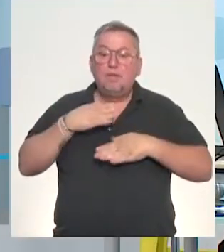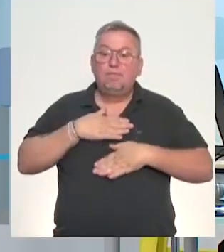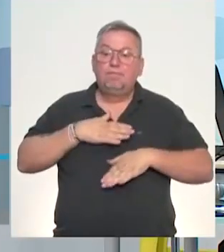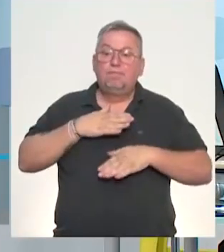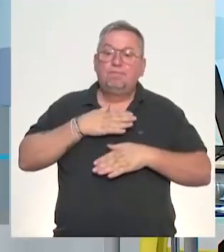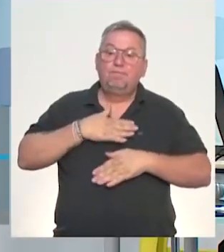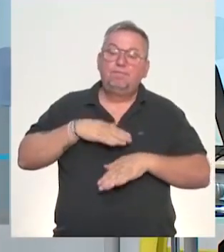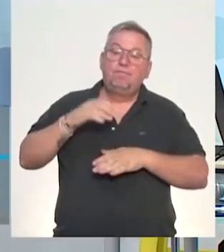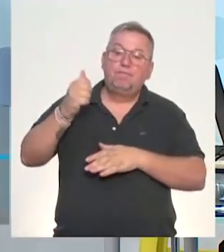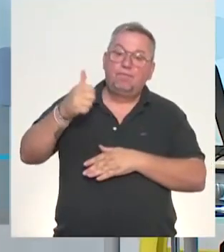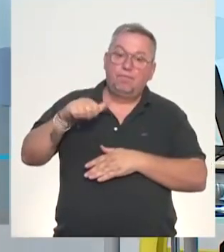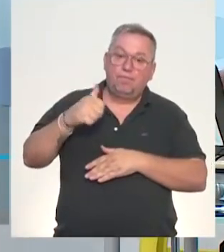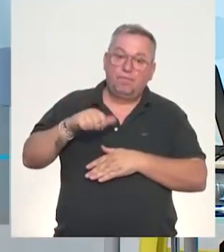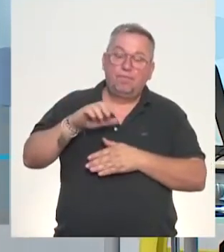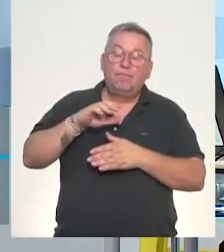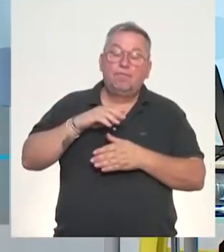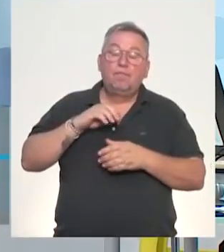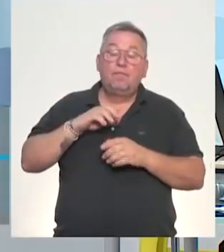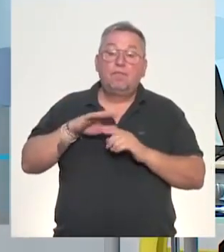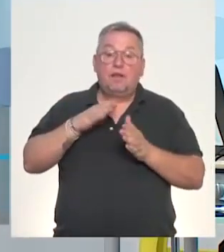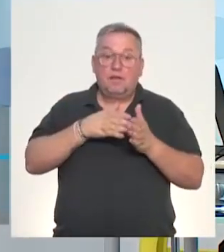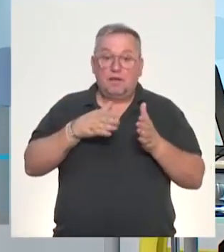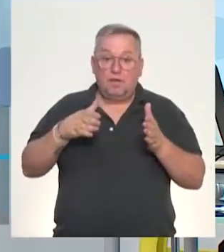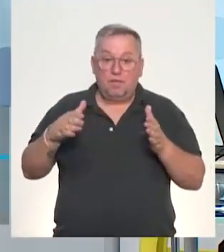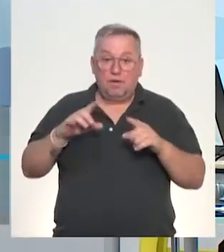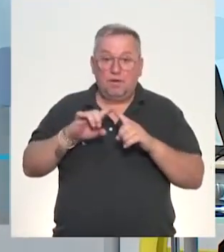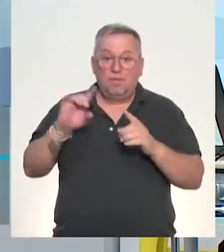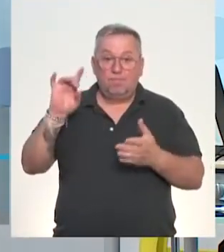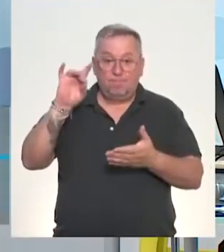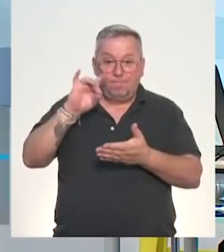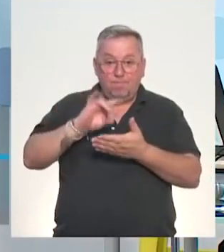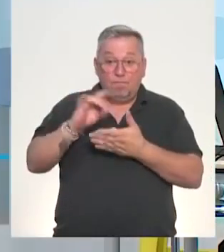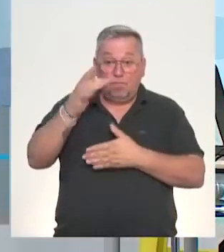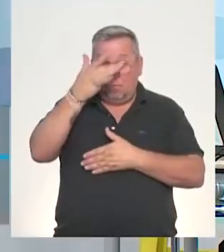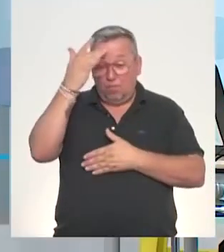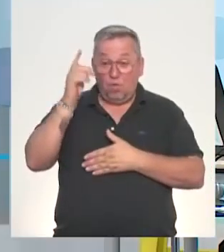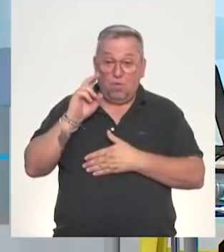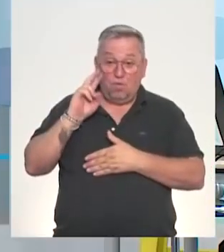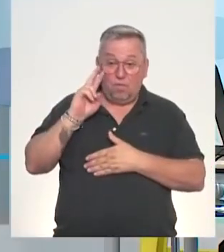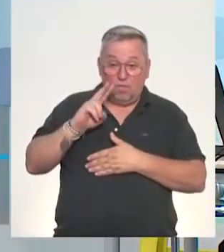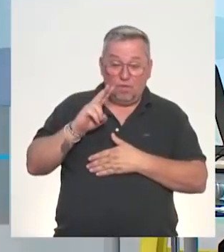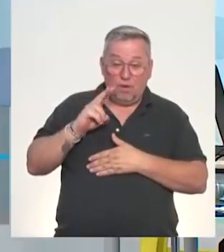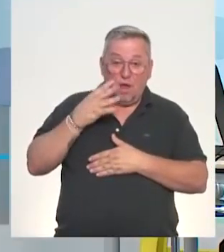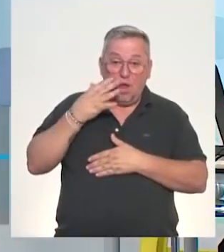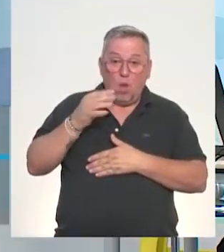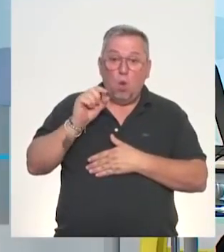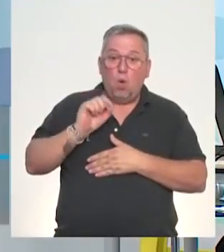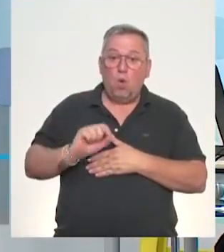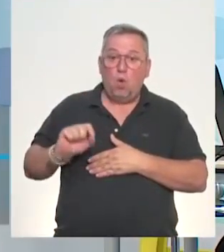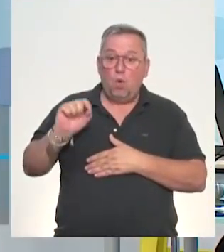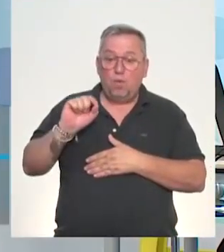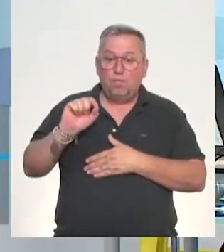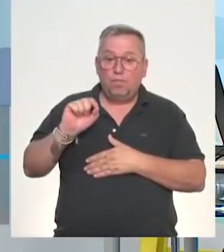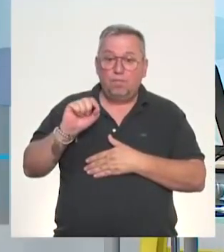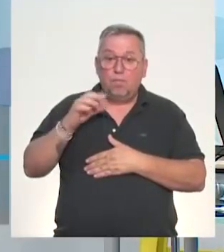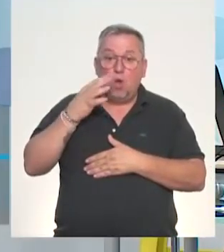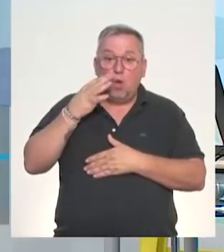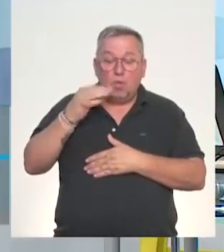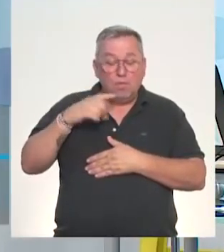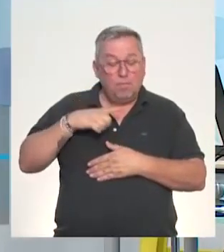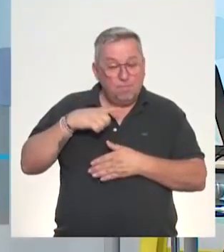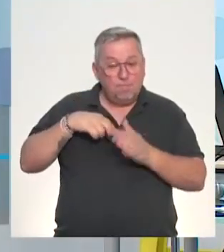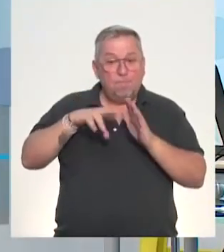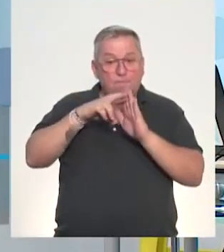análise dessa sequência. Então, aqui, na realidade, como o pessoal bem observou, a ideia qual que é? Realmente observar que existe